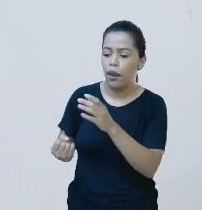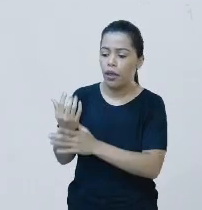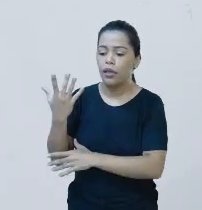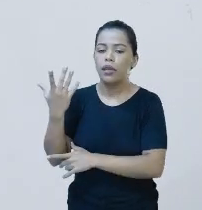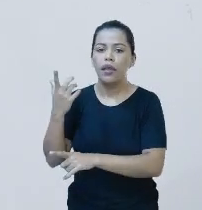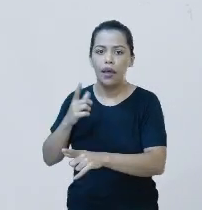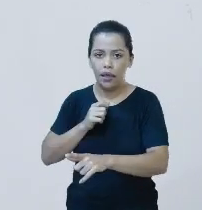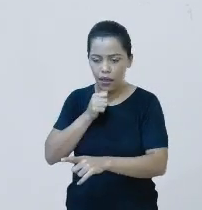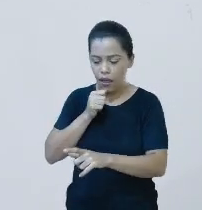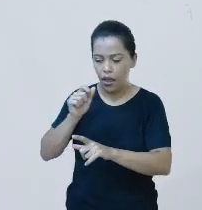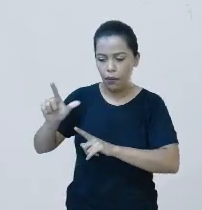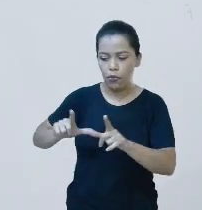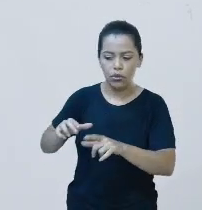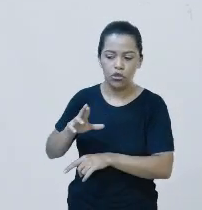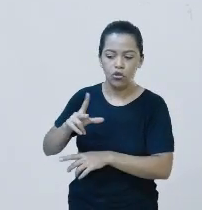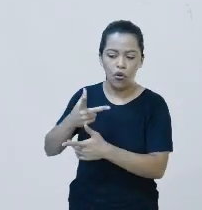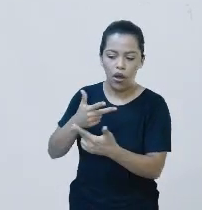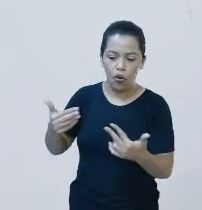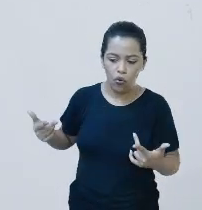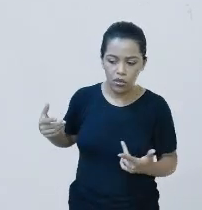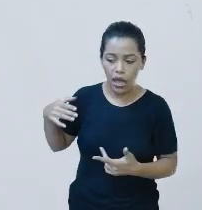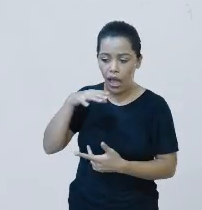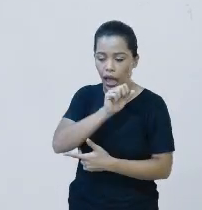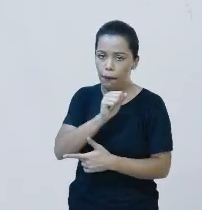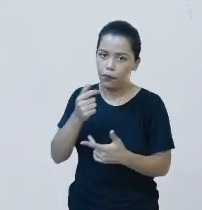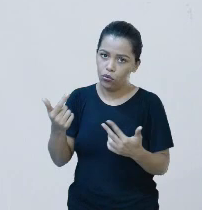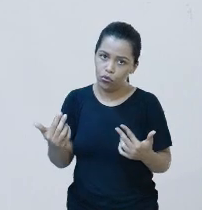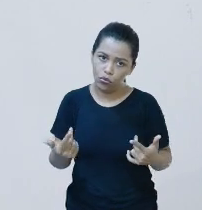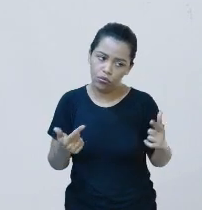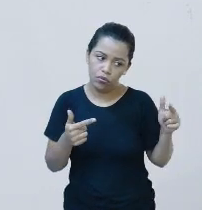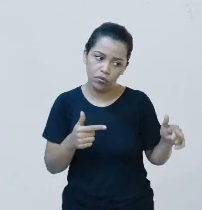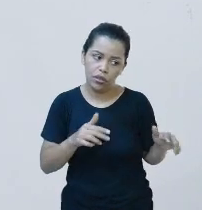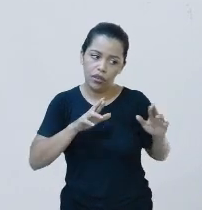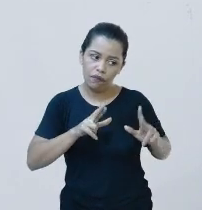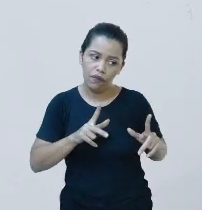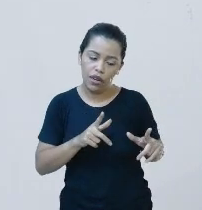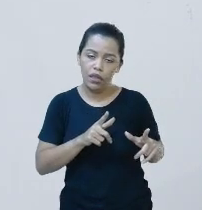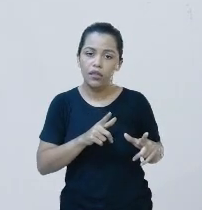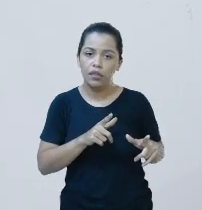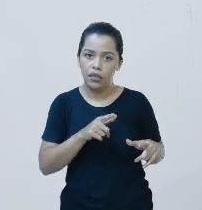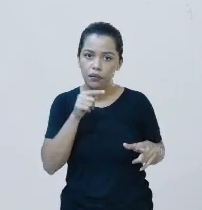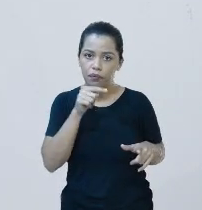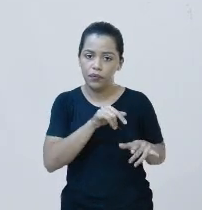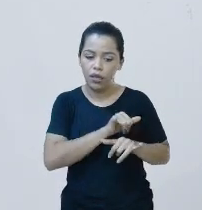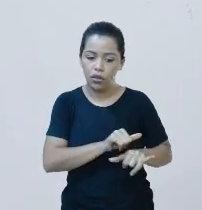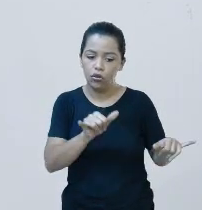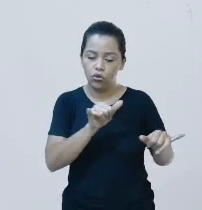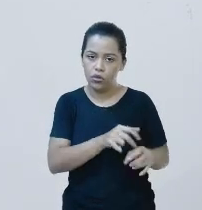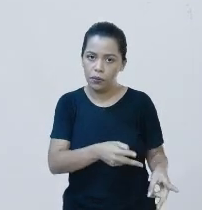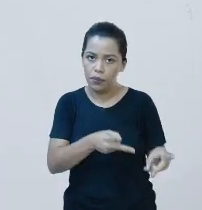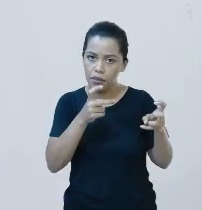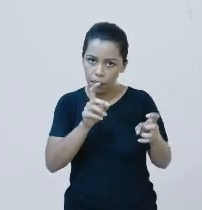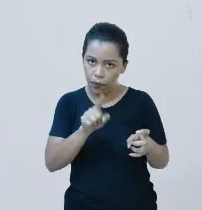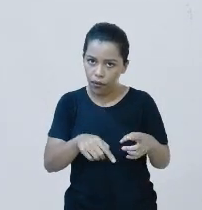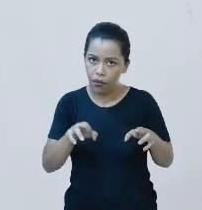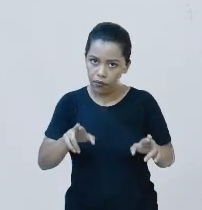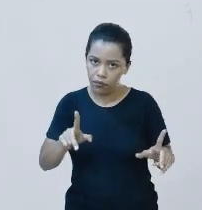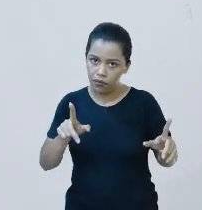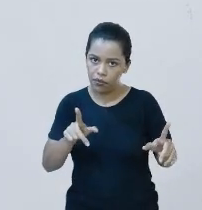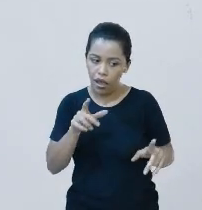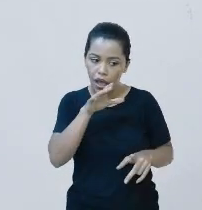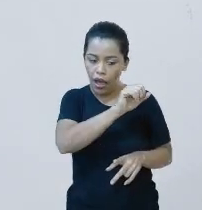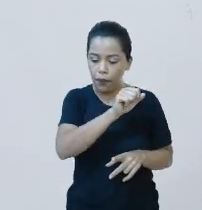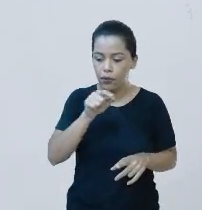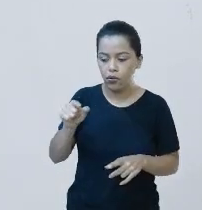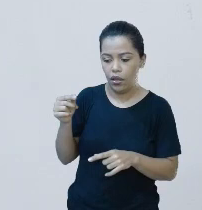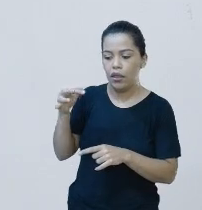Então, veja que não é algo tão rápido, tão imediato quanto a notícia. Percebeu, né, a diferença?